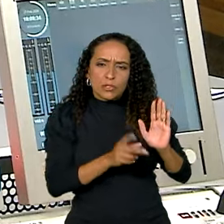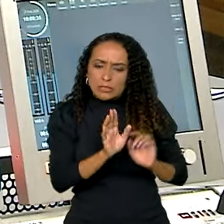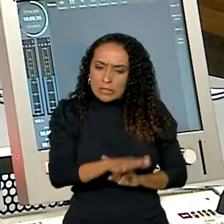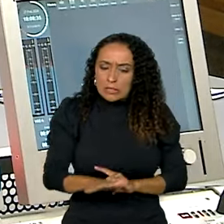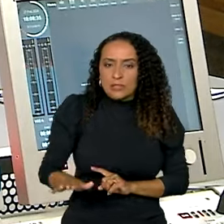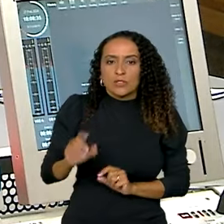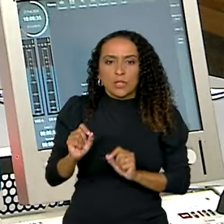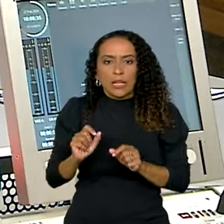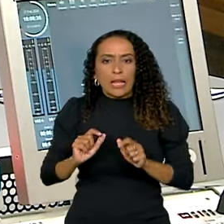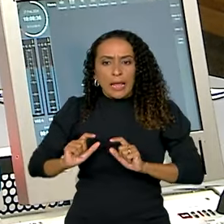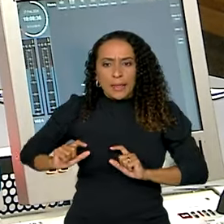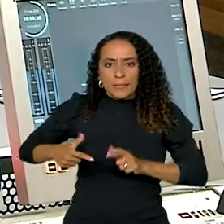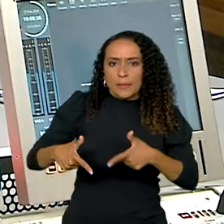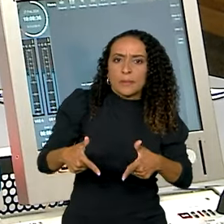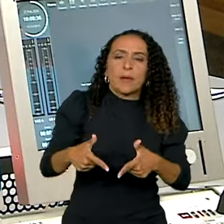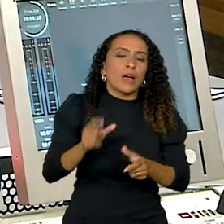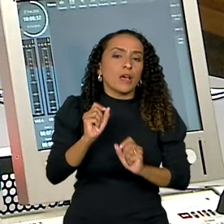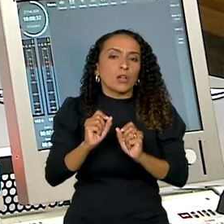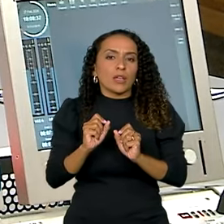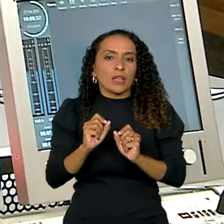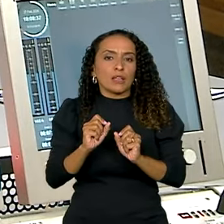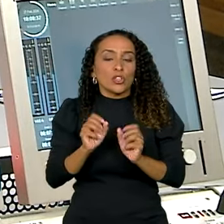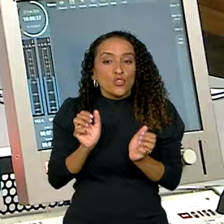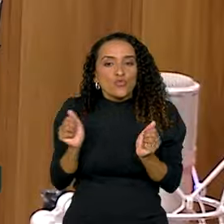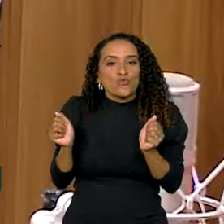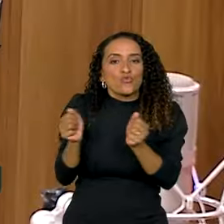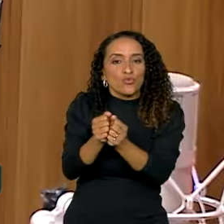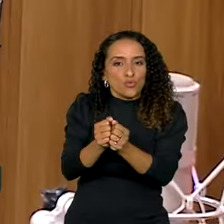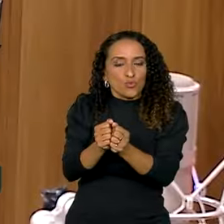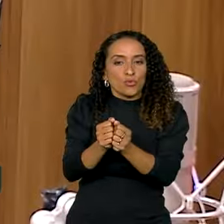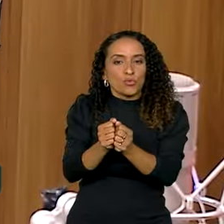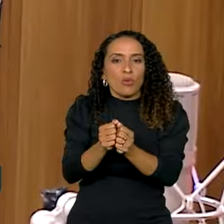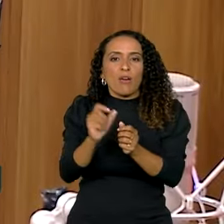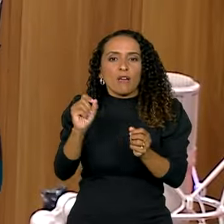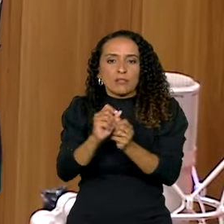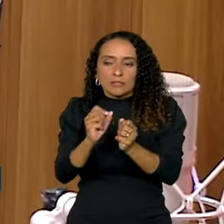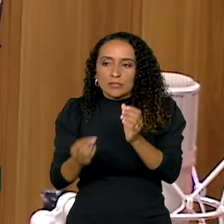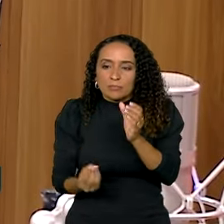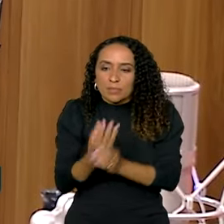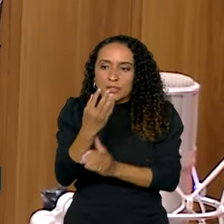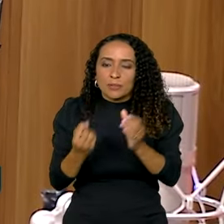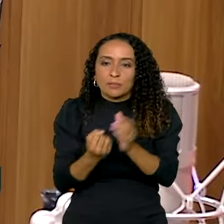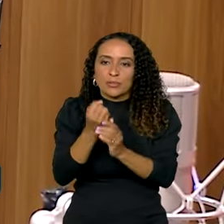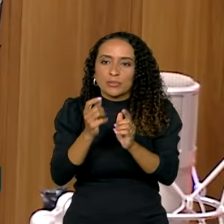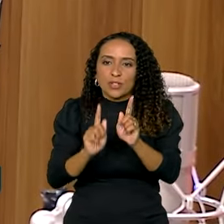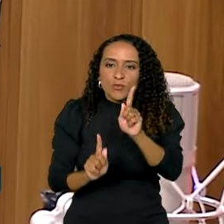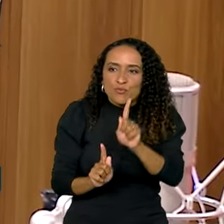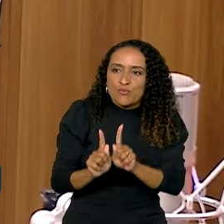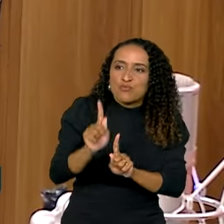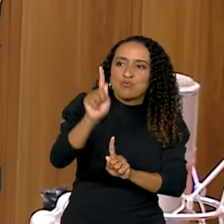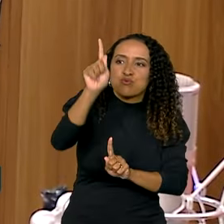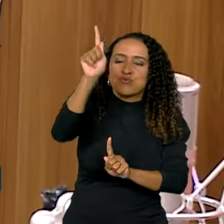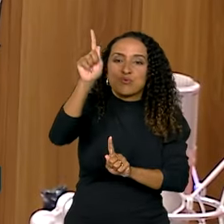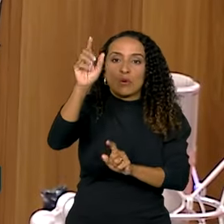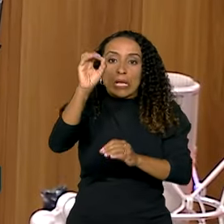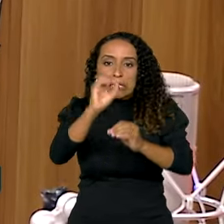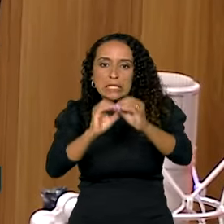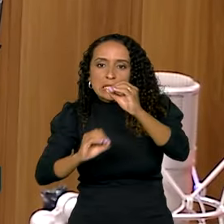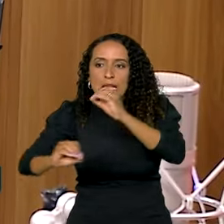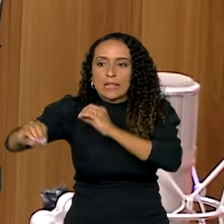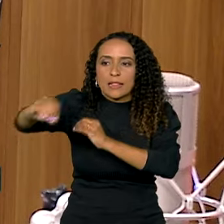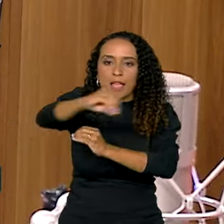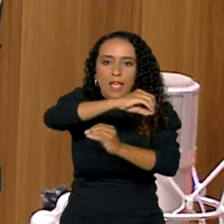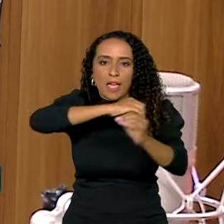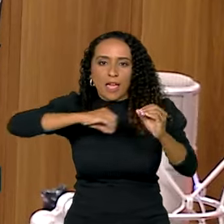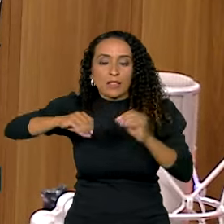crianças trabalham com o programa espacial. Fazem foguetes, fazem satélites, e inclusive nós temos um